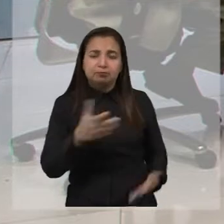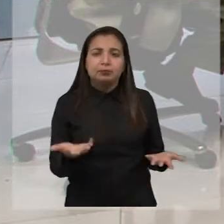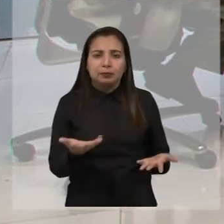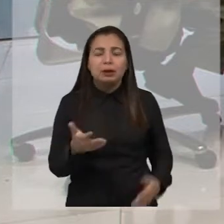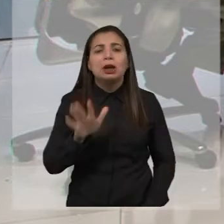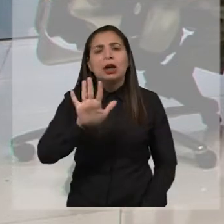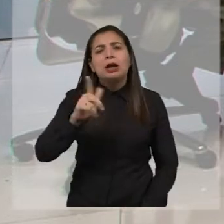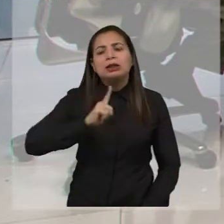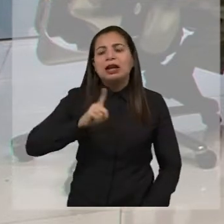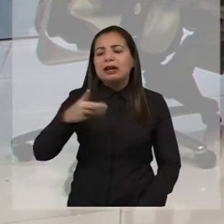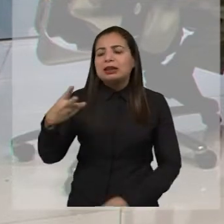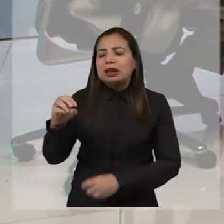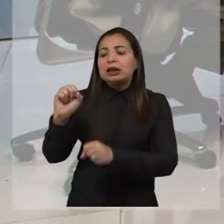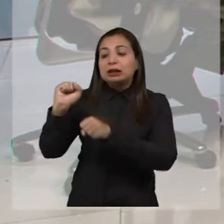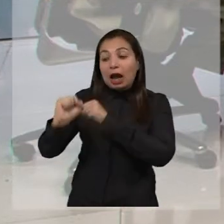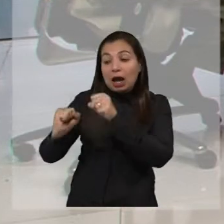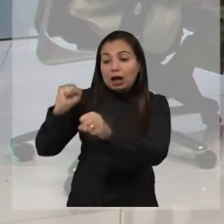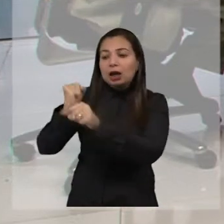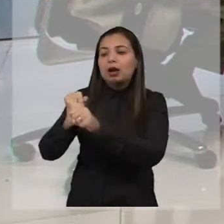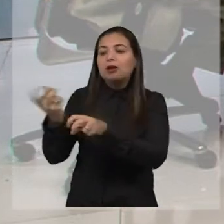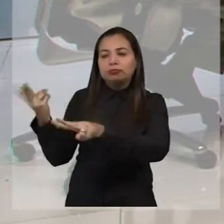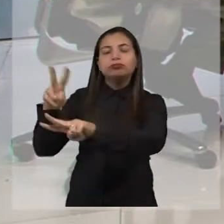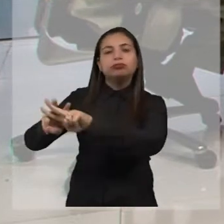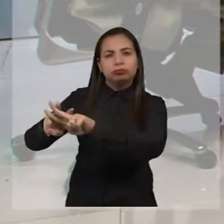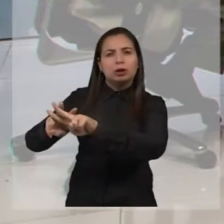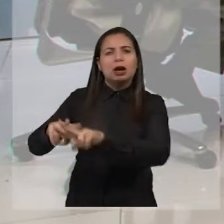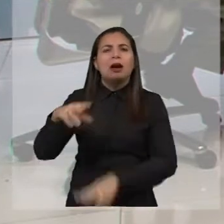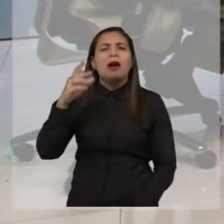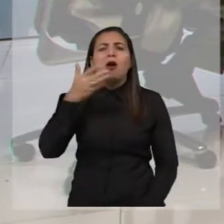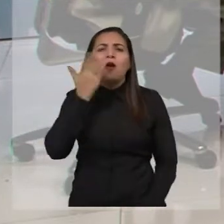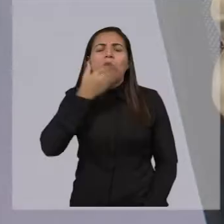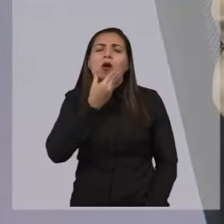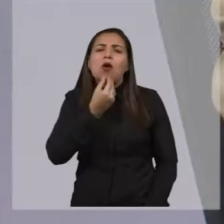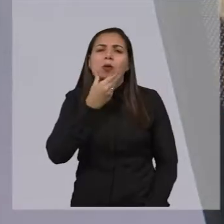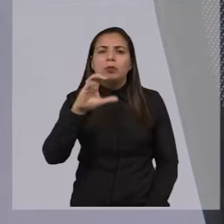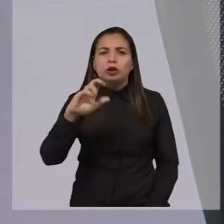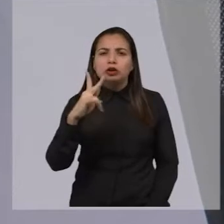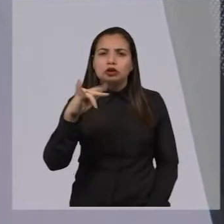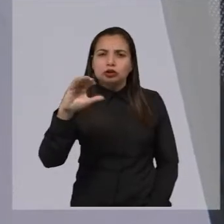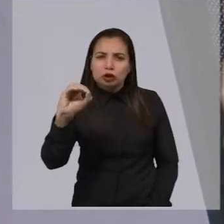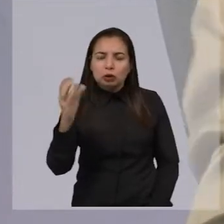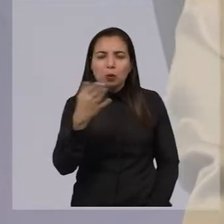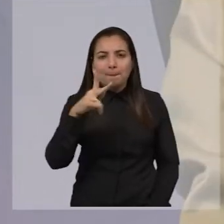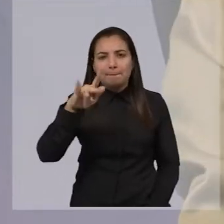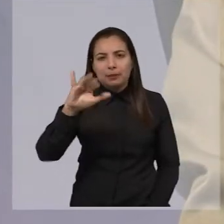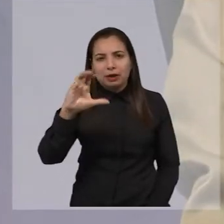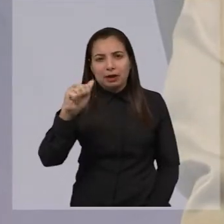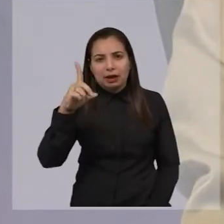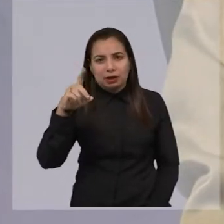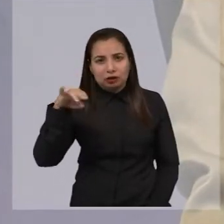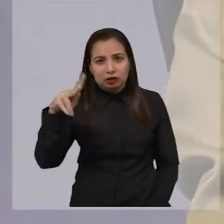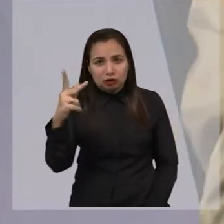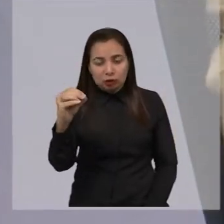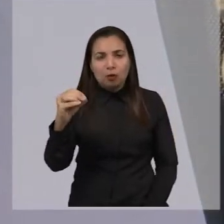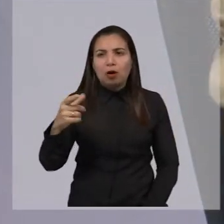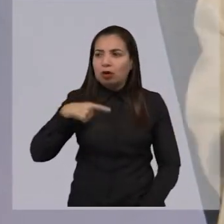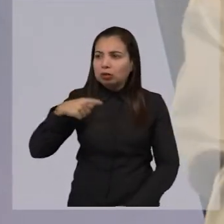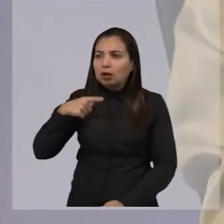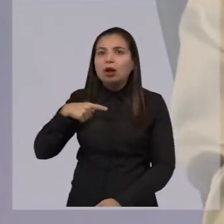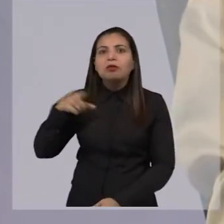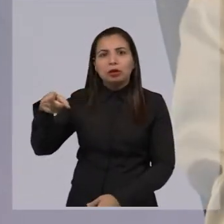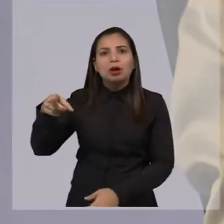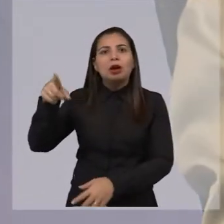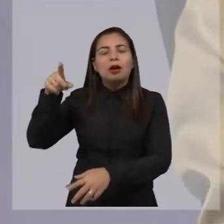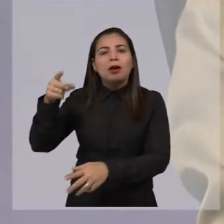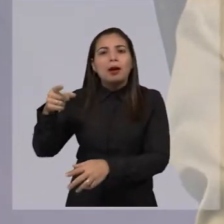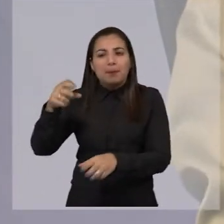benesses da lei. Em 30 anos tem que soltar. O Chico Pigadinho ficou 30 anos. No dia que soltou, matou. Depeçou uma mulher.